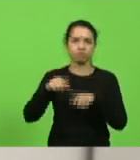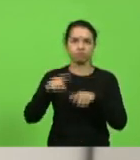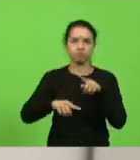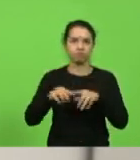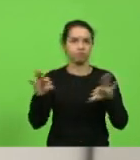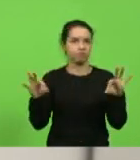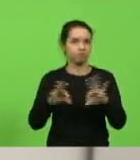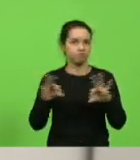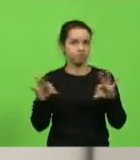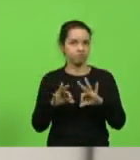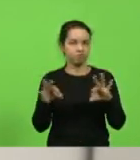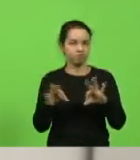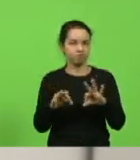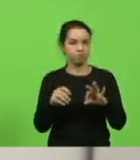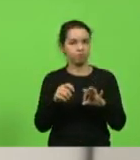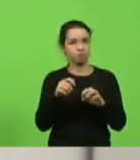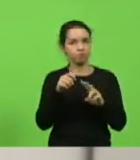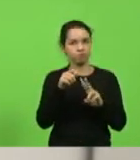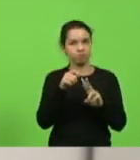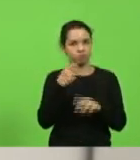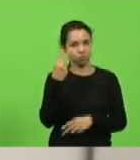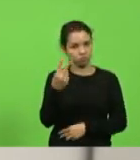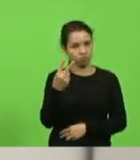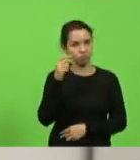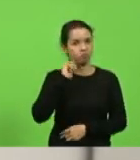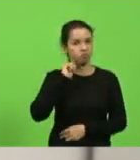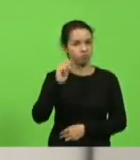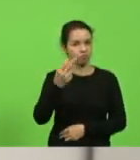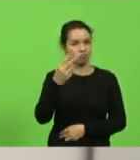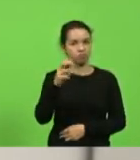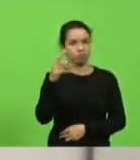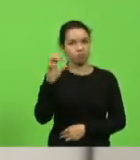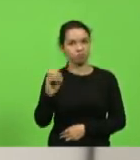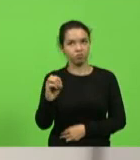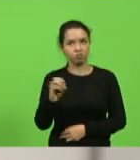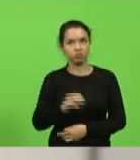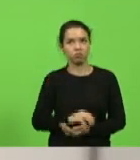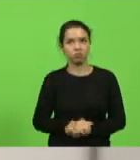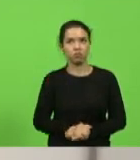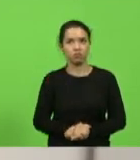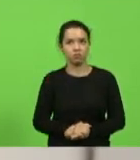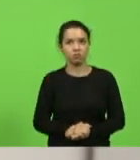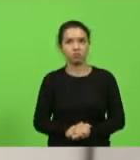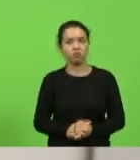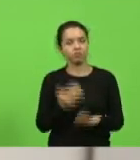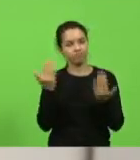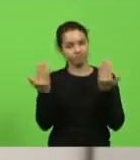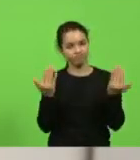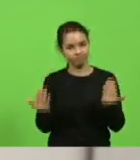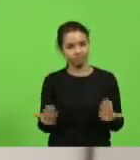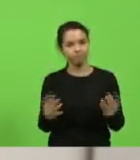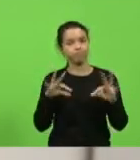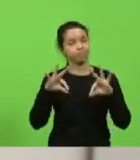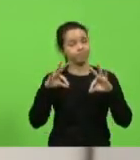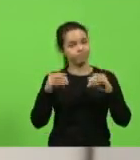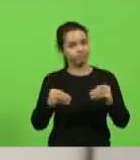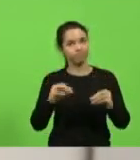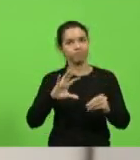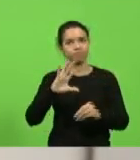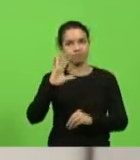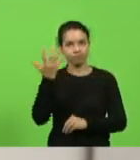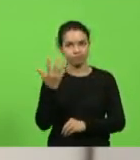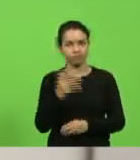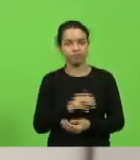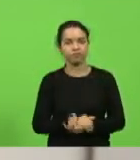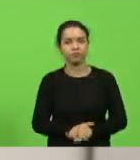seja, isso 2 de abril de 2020. Paralelamente a toda essa questão, claro, tem